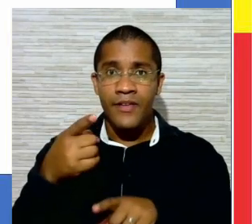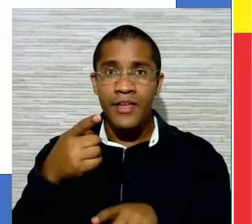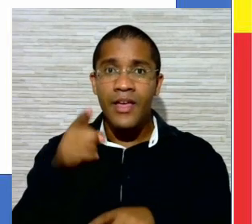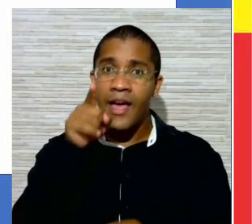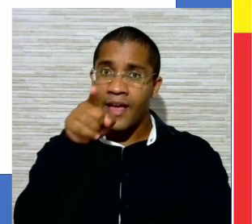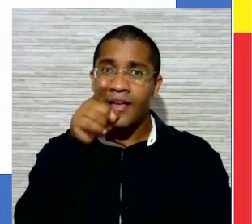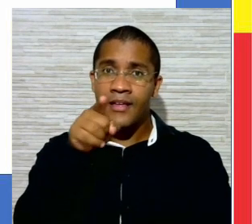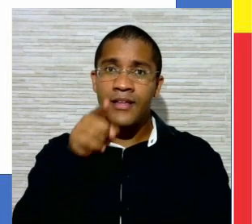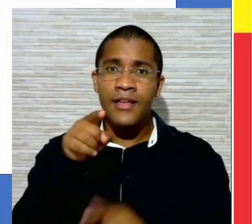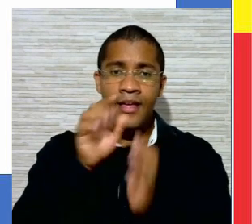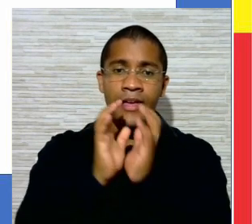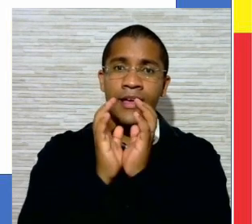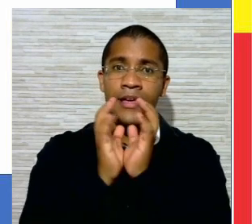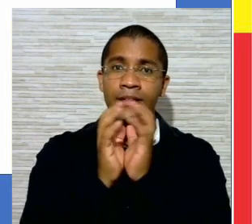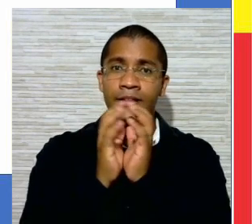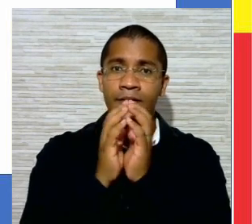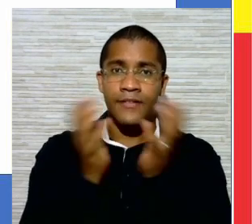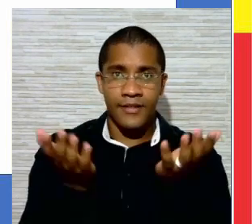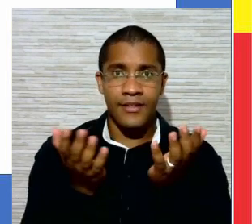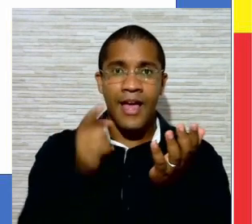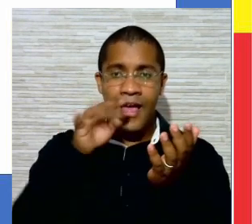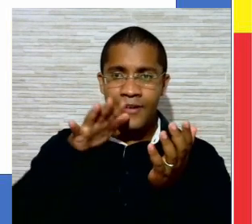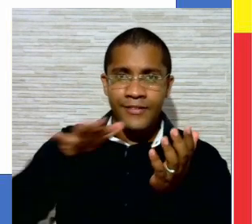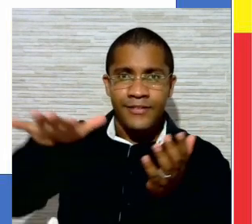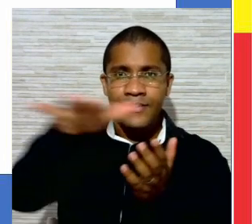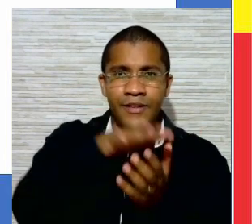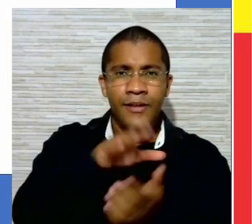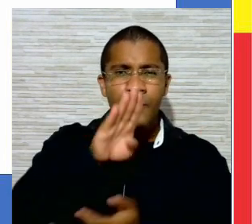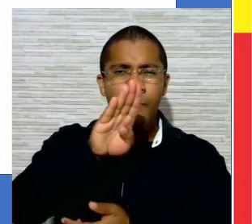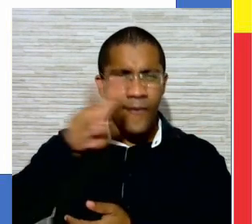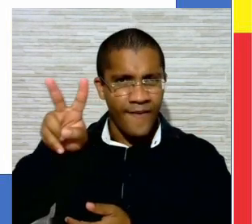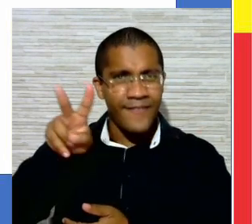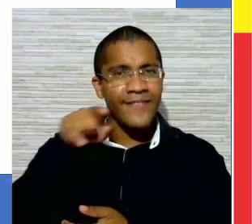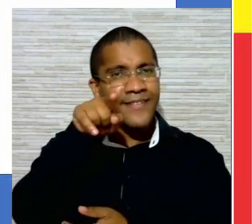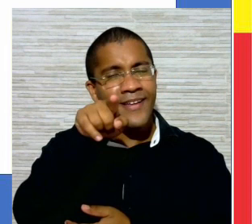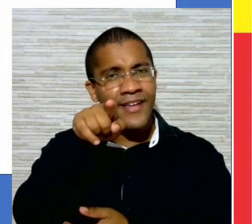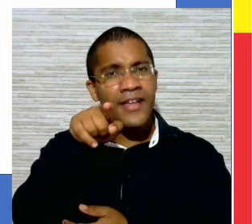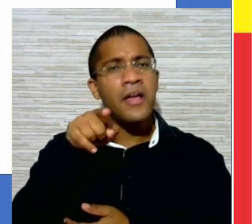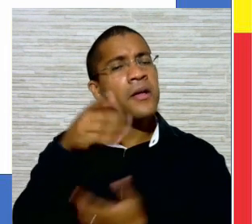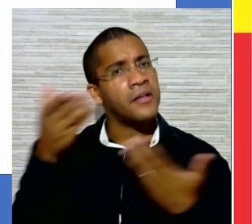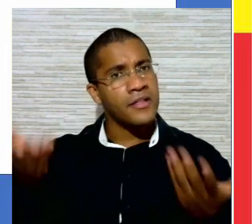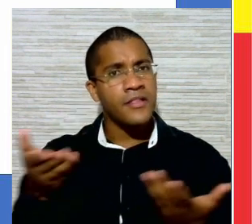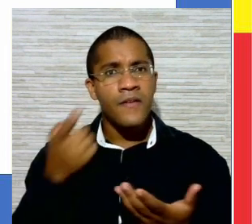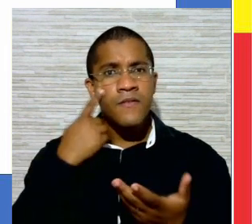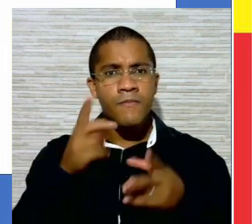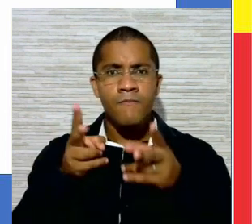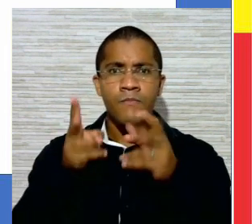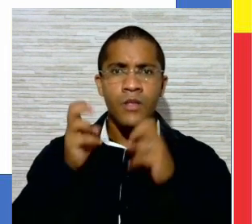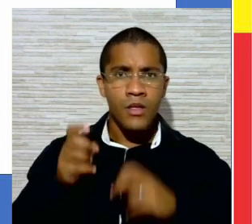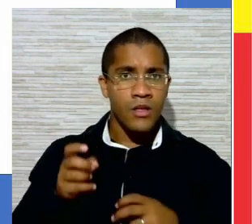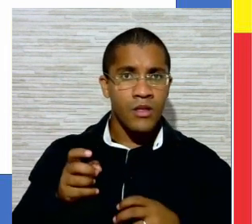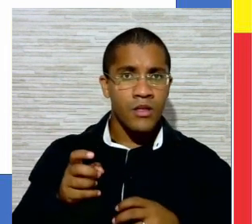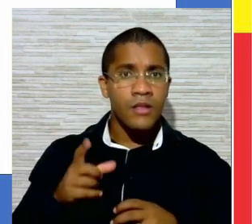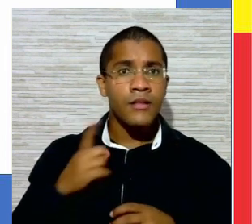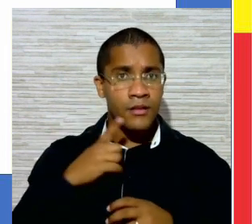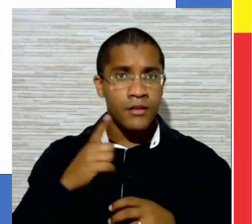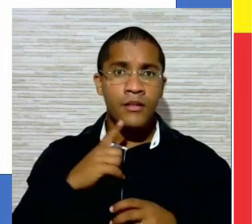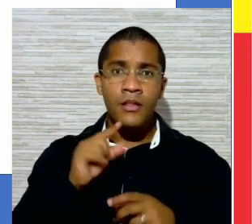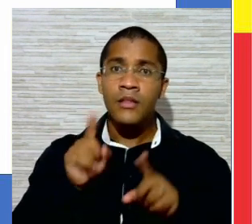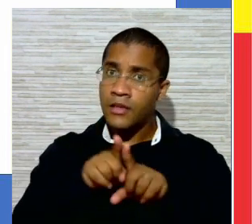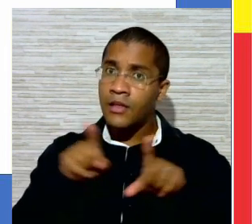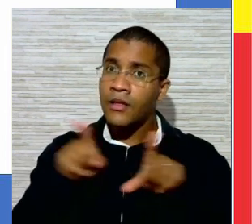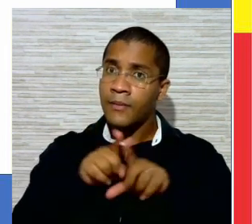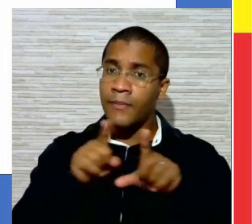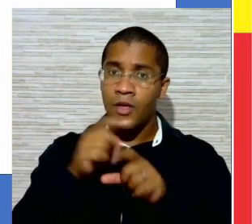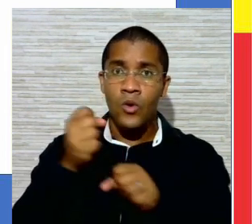tela você vê o Recife, né? Aquela região ali de Boa Viagem. Então, você observa que existem